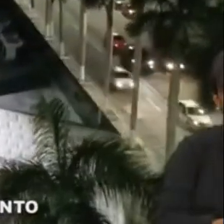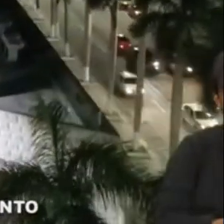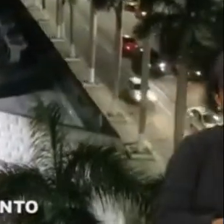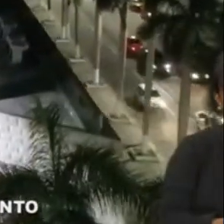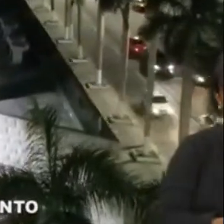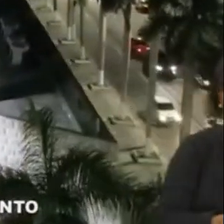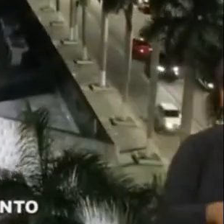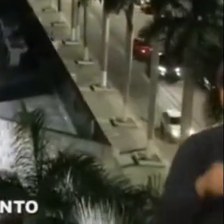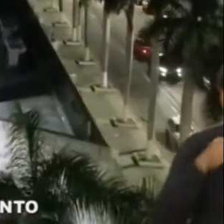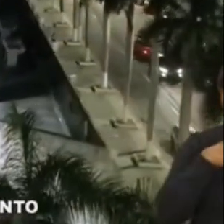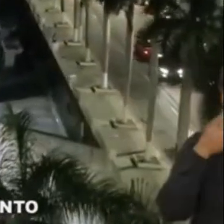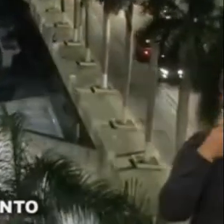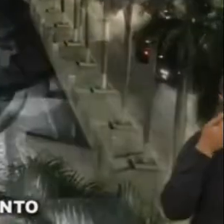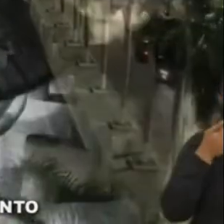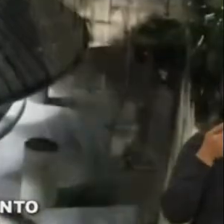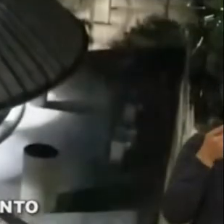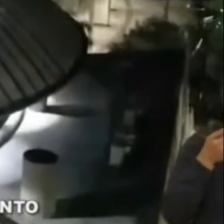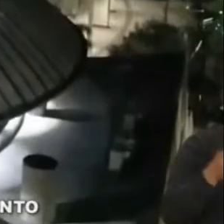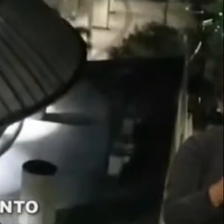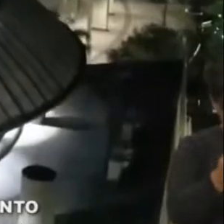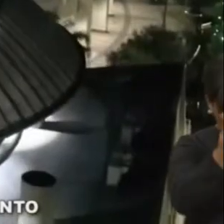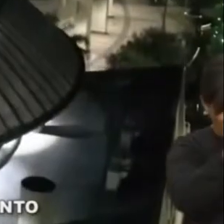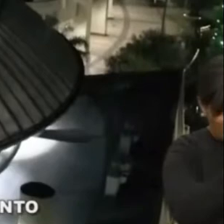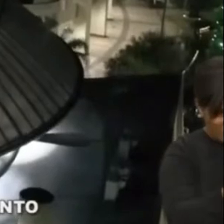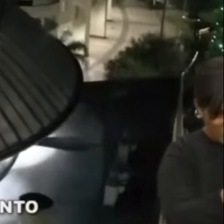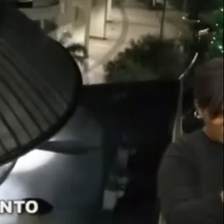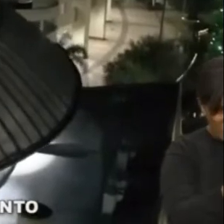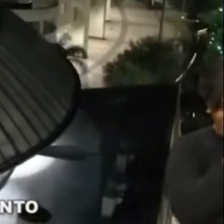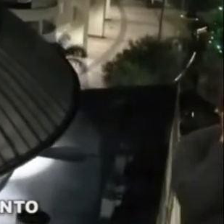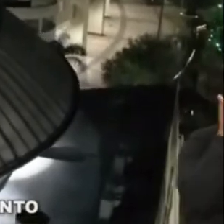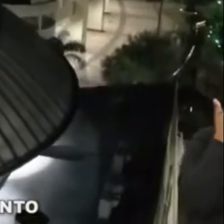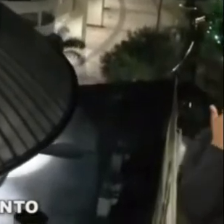Eu estou falando não de um boneco, não de um homem.